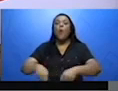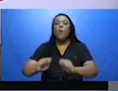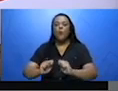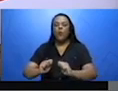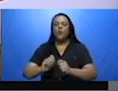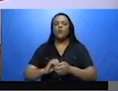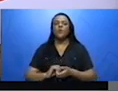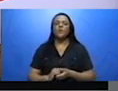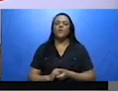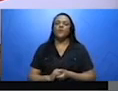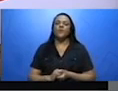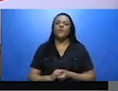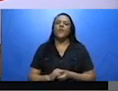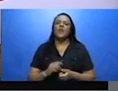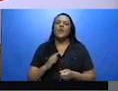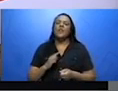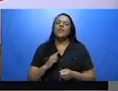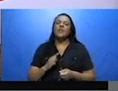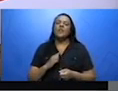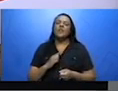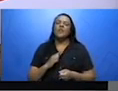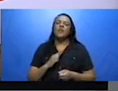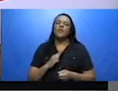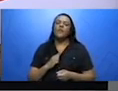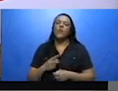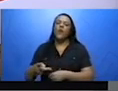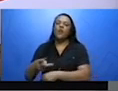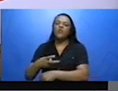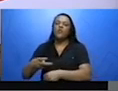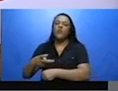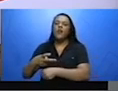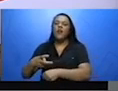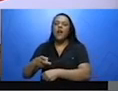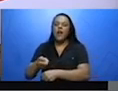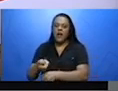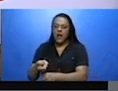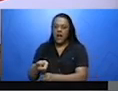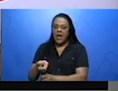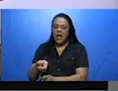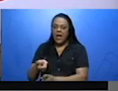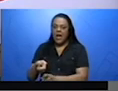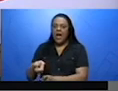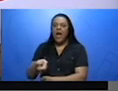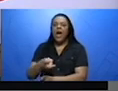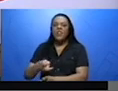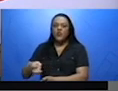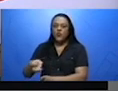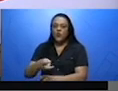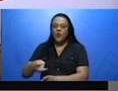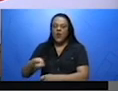uma conjunção adverbial temporal. Olha, o quando, ele vai indicar o tempo.